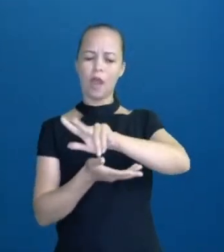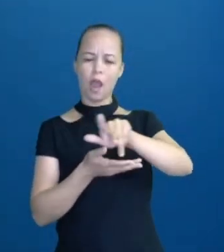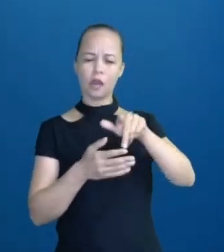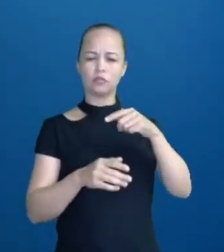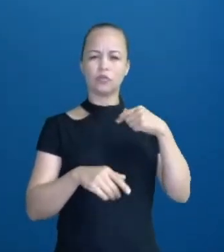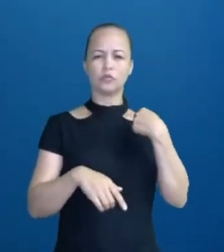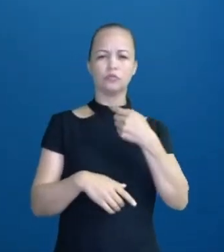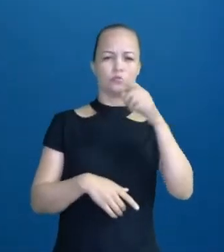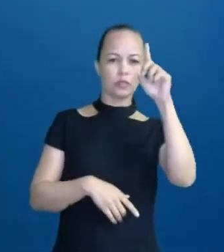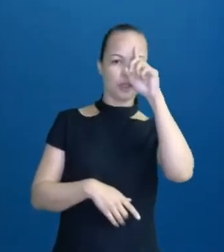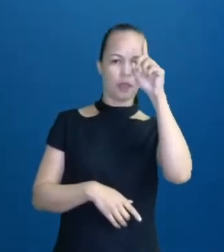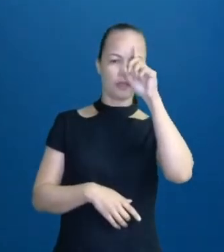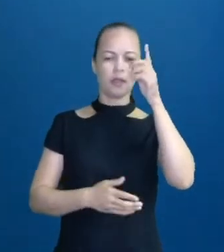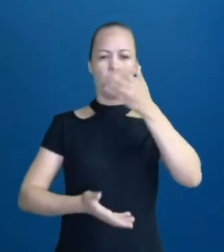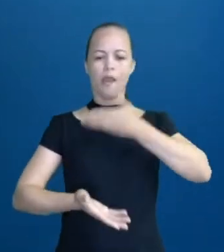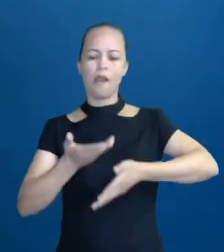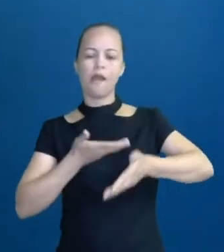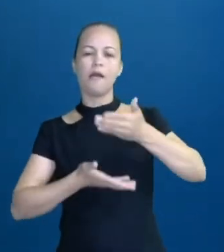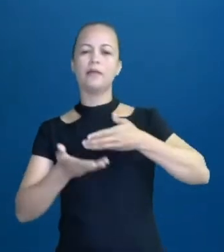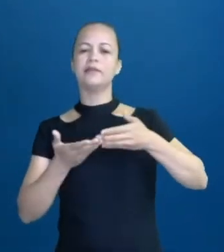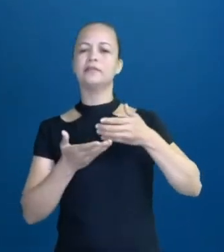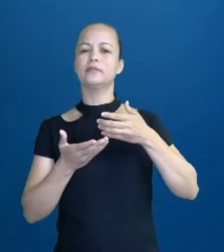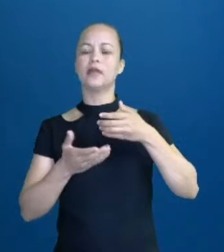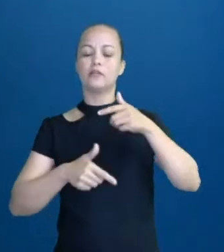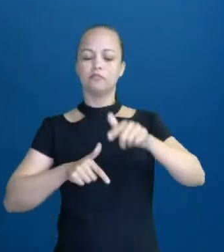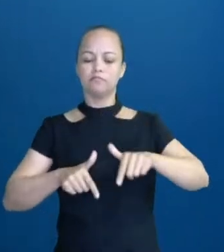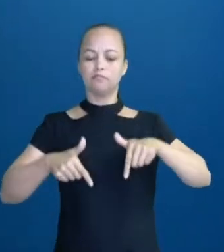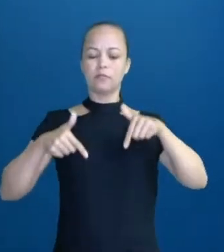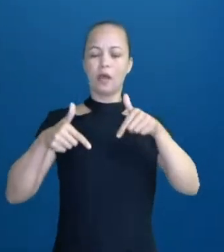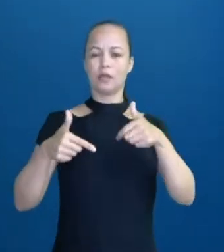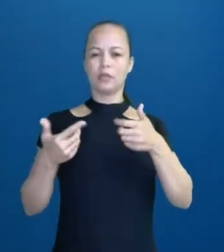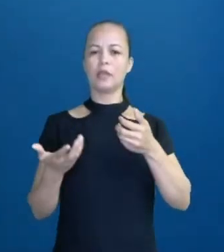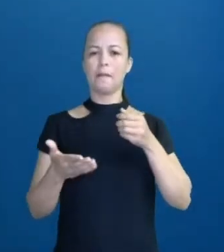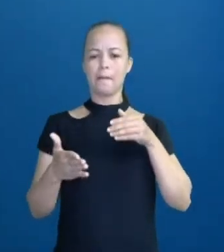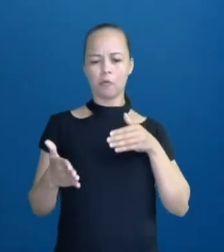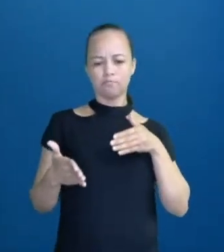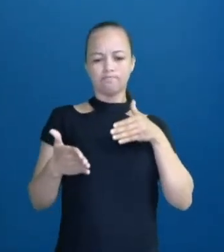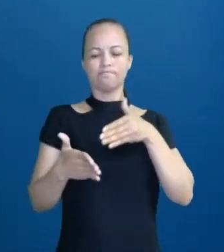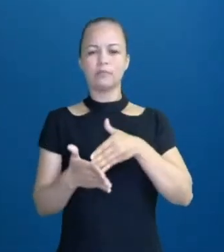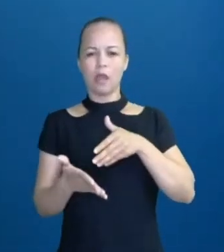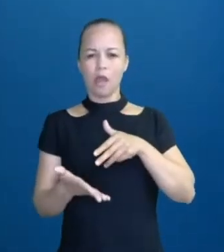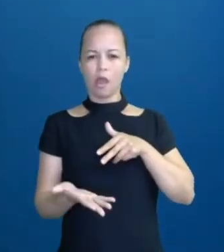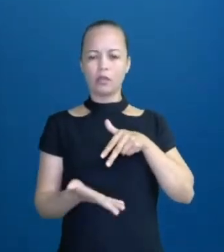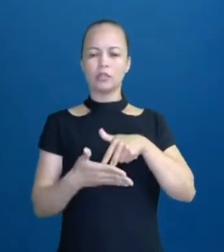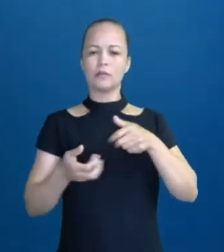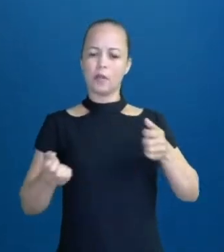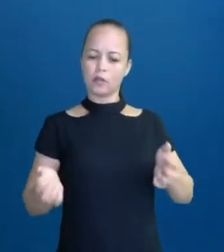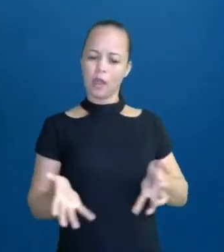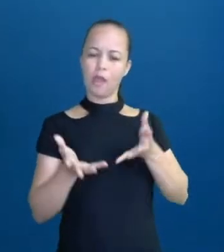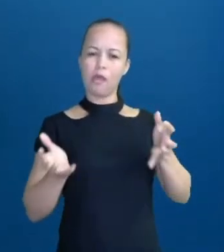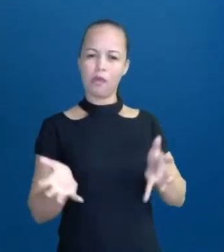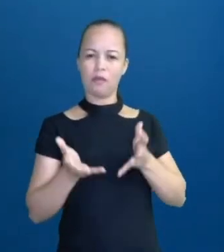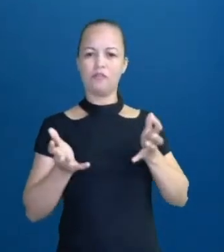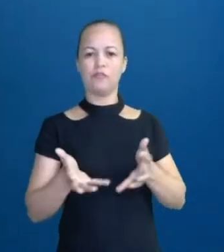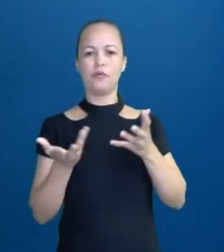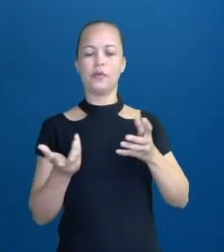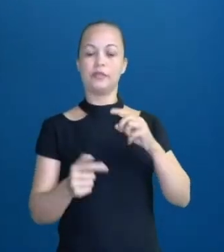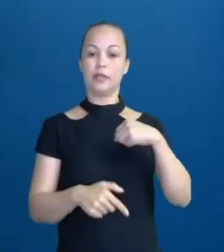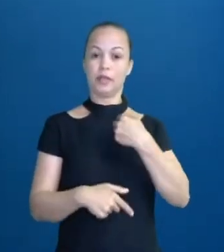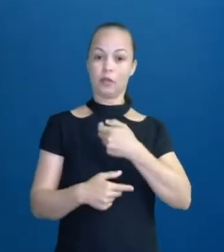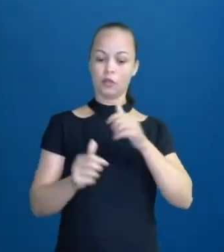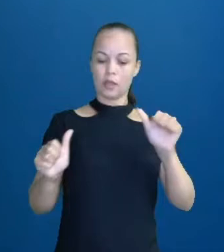dia a dia, no nosso cotidiano realizando, que podem ter impacto, que podem exercer influência na